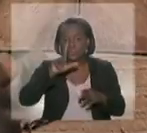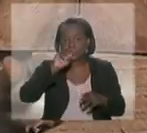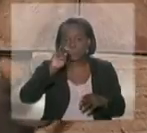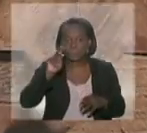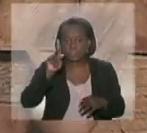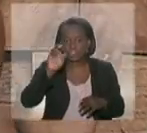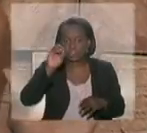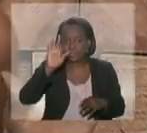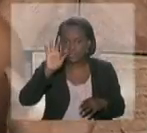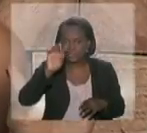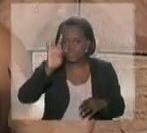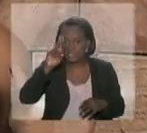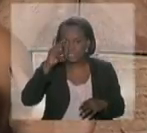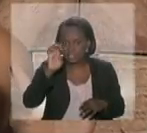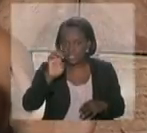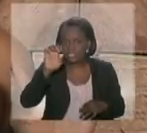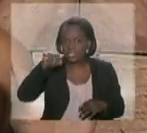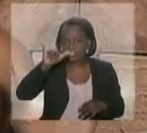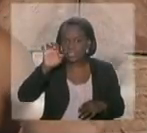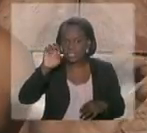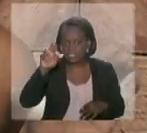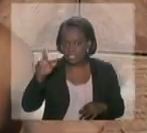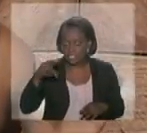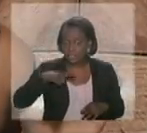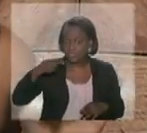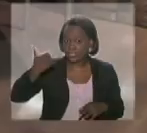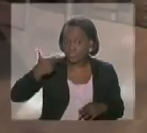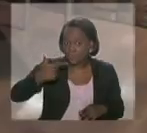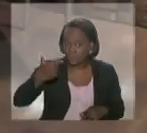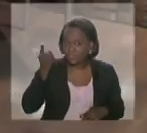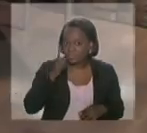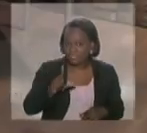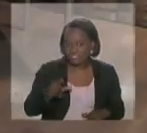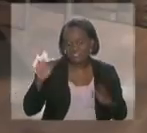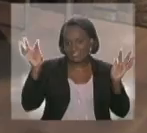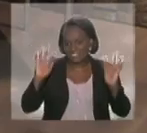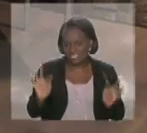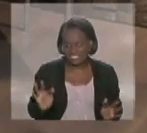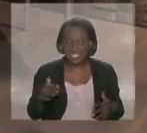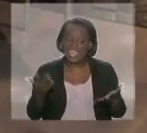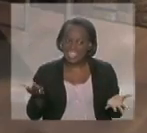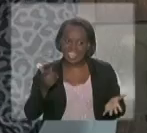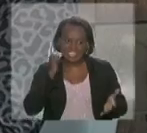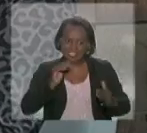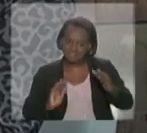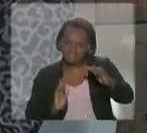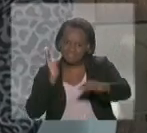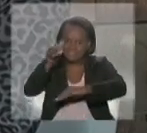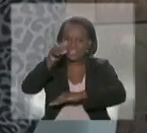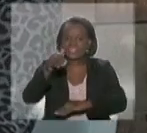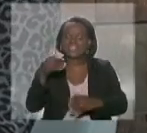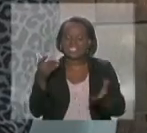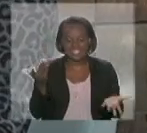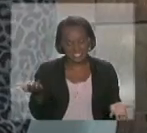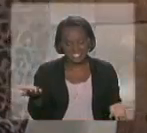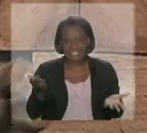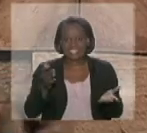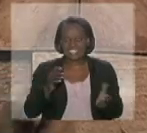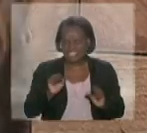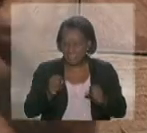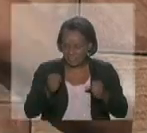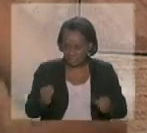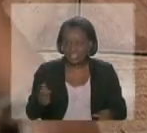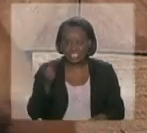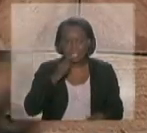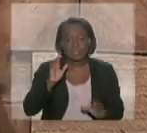The Look of the Year aonde fiquei em segundo lugar aí eu fiquei mais feliz nossa aí também você tirou a diferença né Opa ó